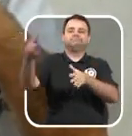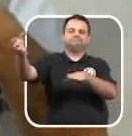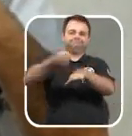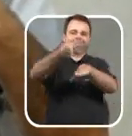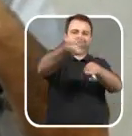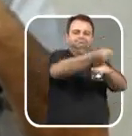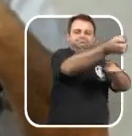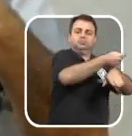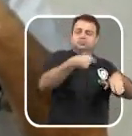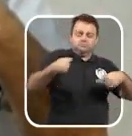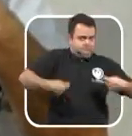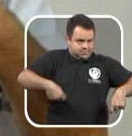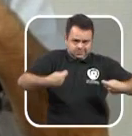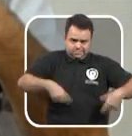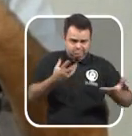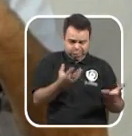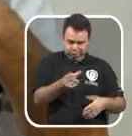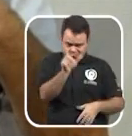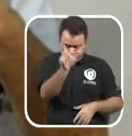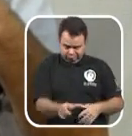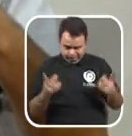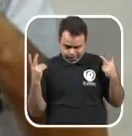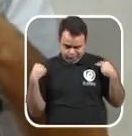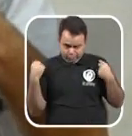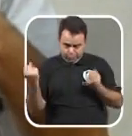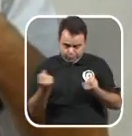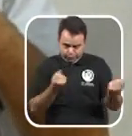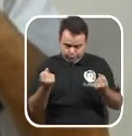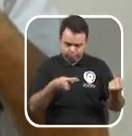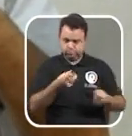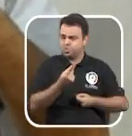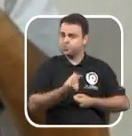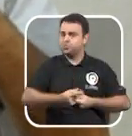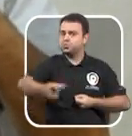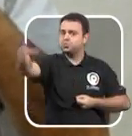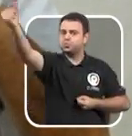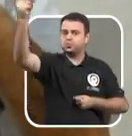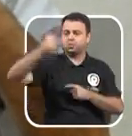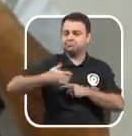sempre. Só vai aumentar a demanda, não vai diminuir.